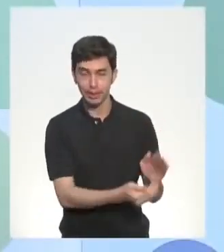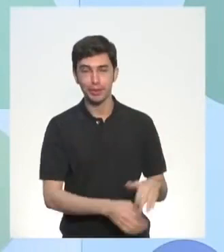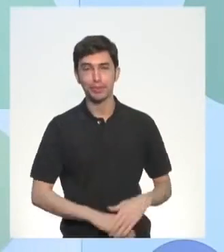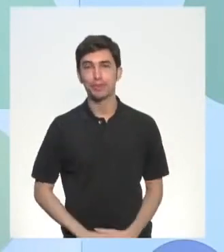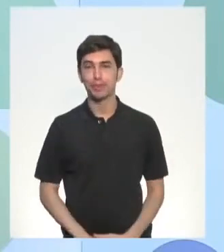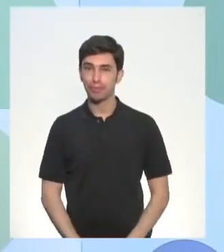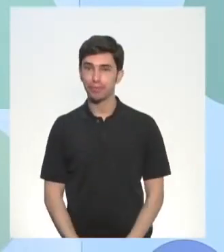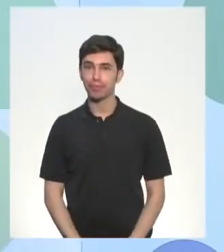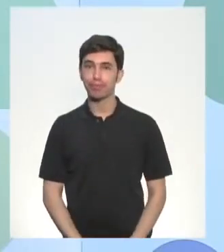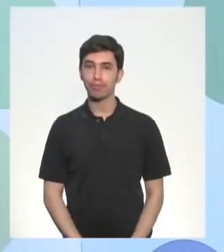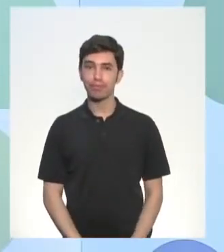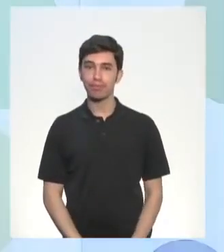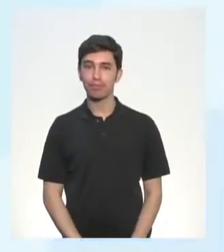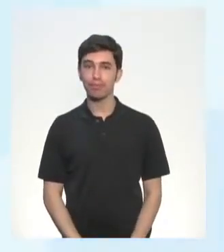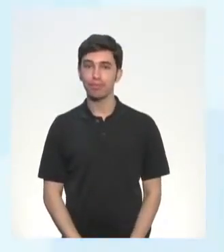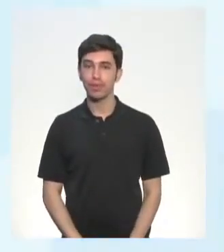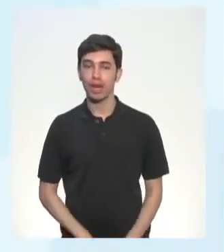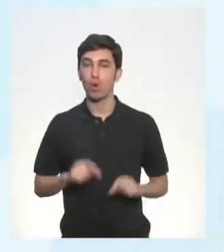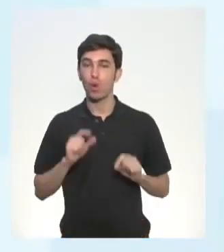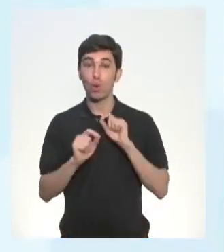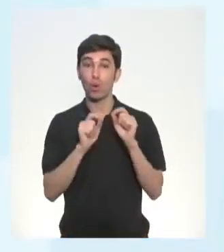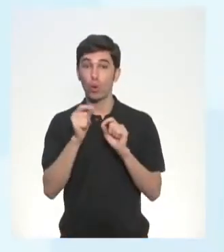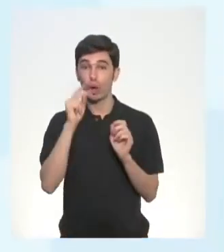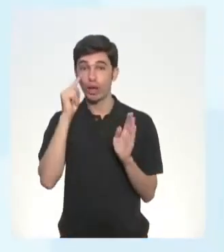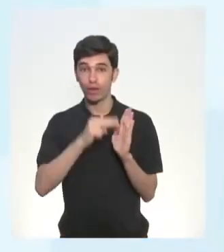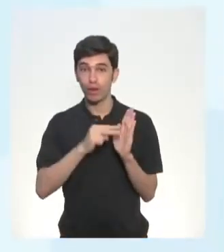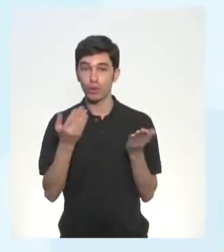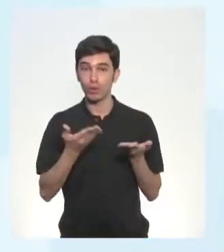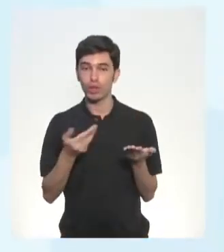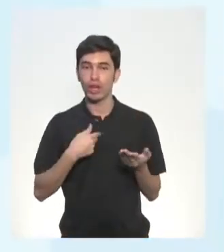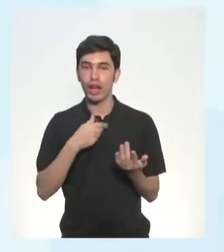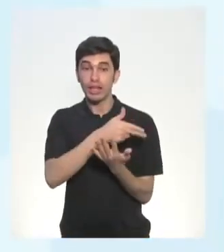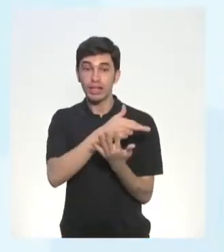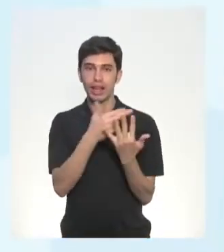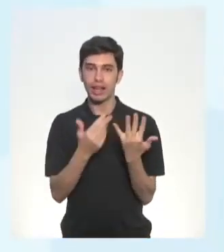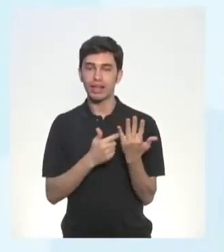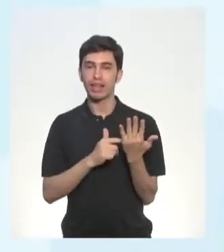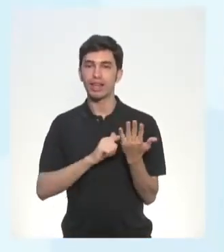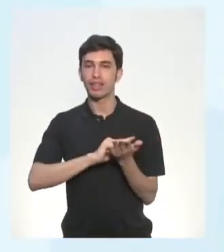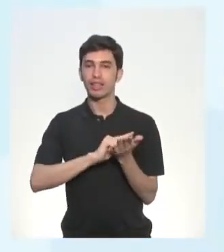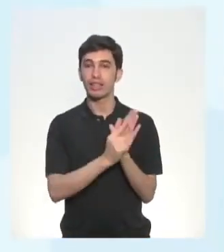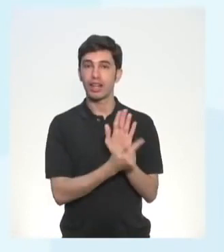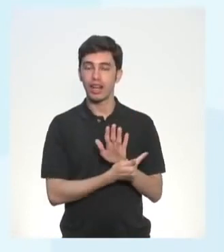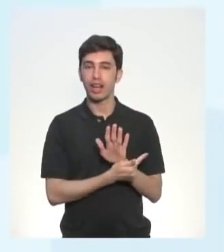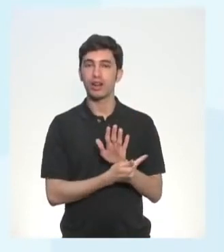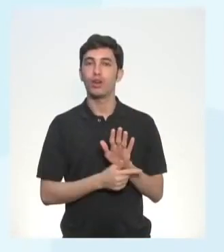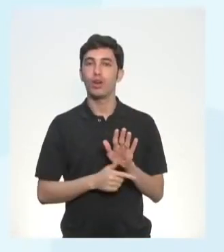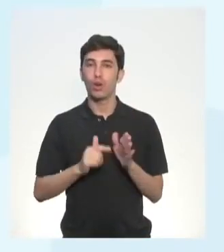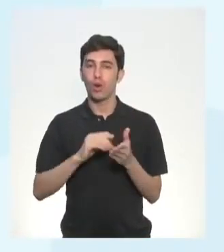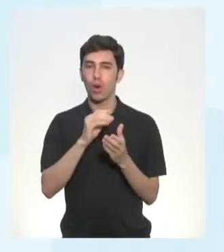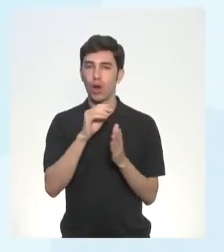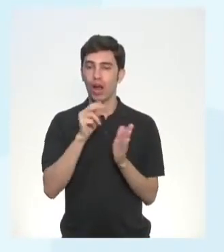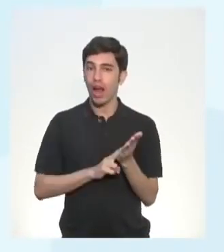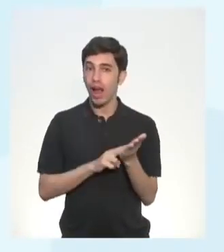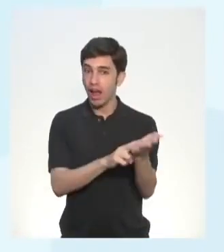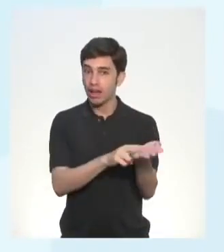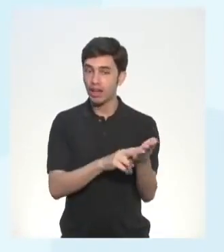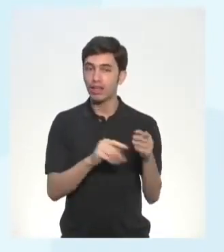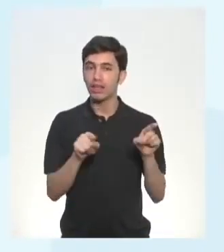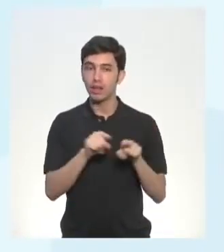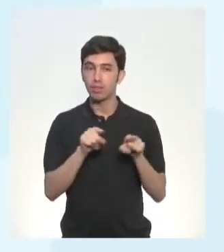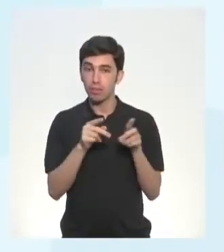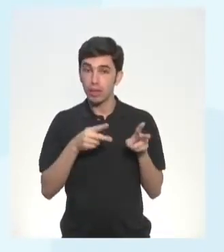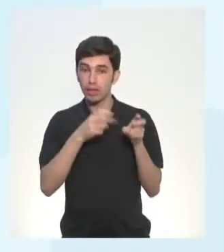Voltando, o que vimos hoje? Vimos a característica geral do gênero carta, observamos as características da carta de reclamação e